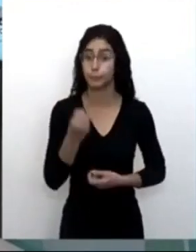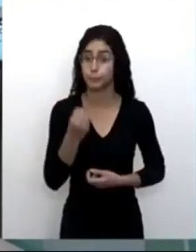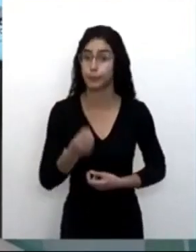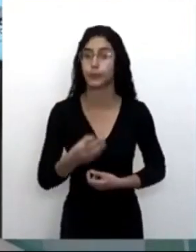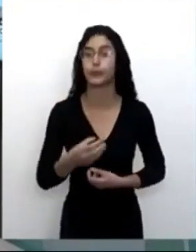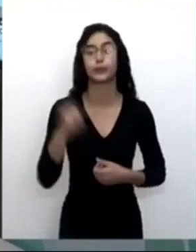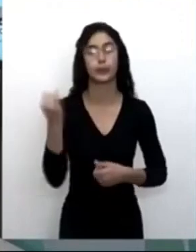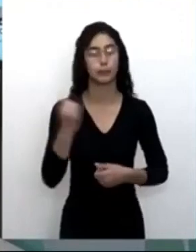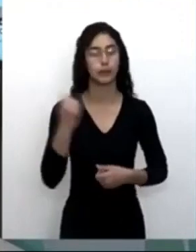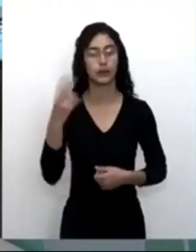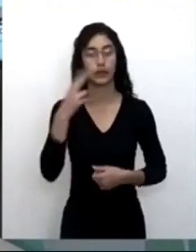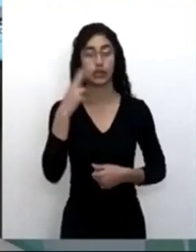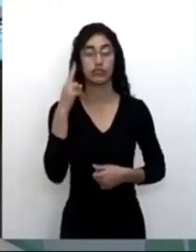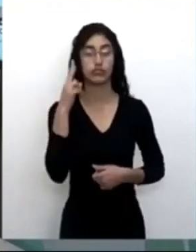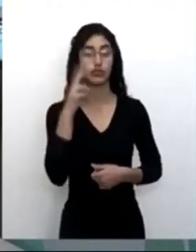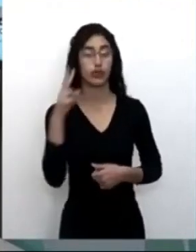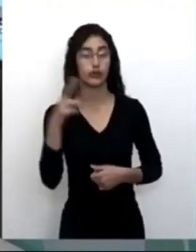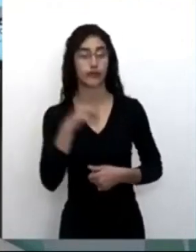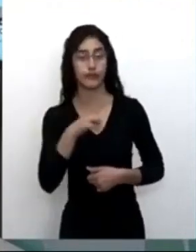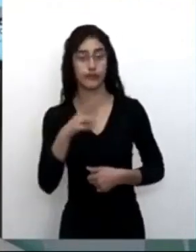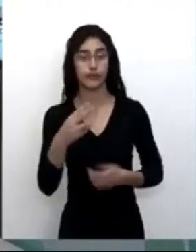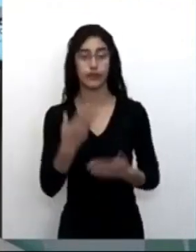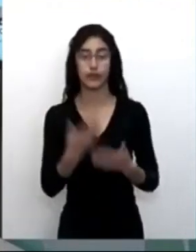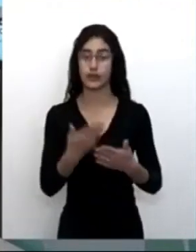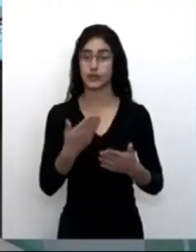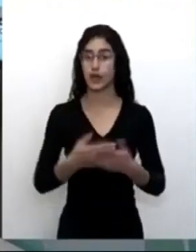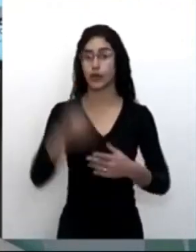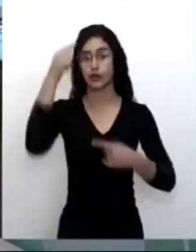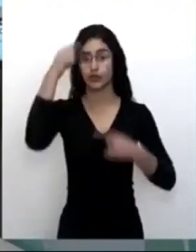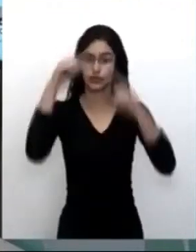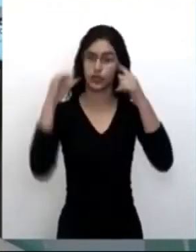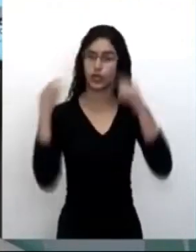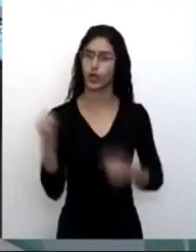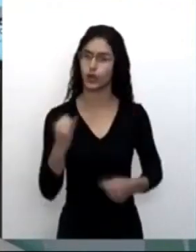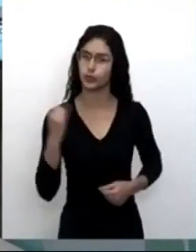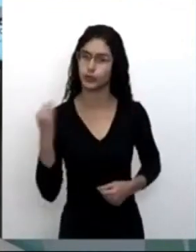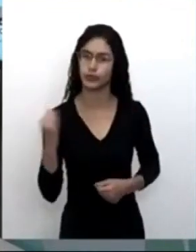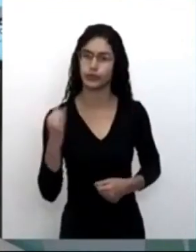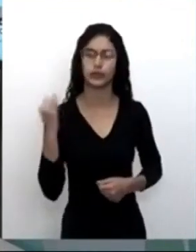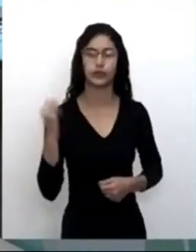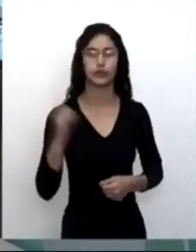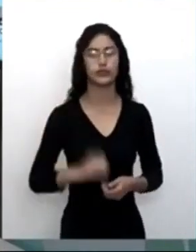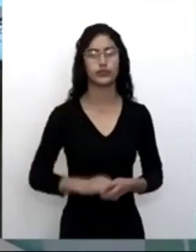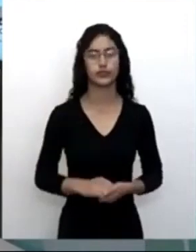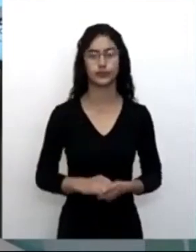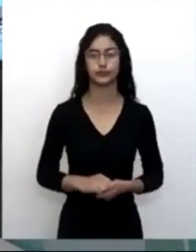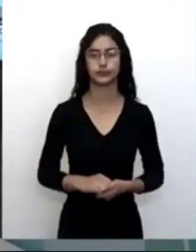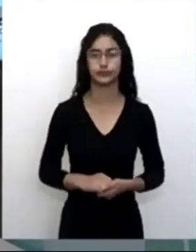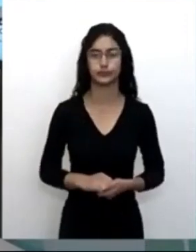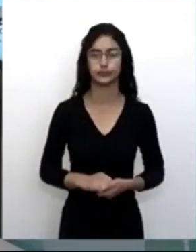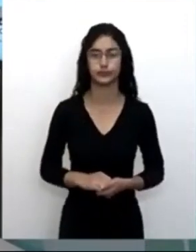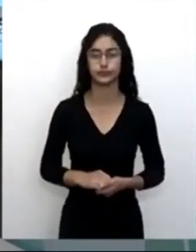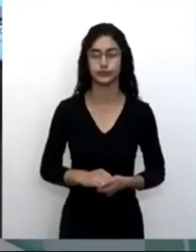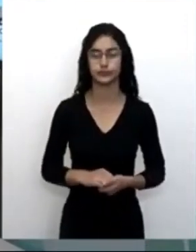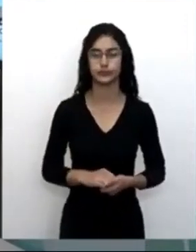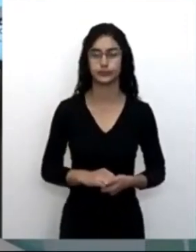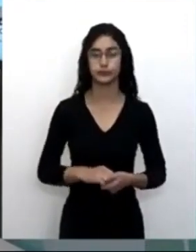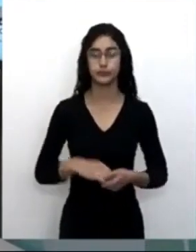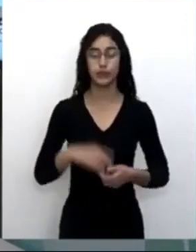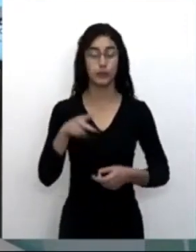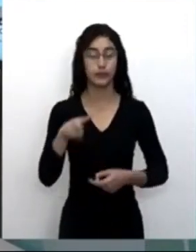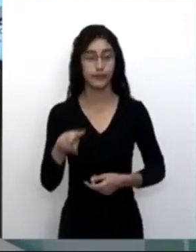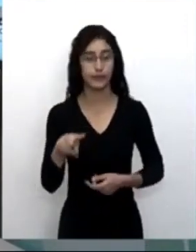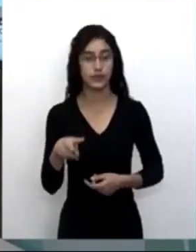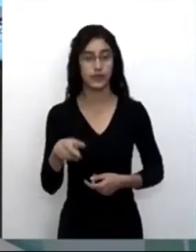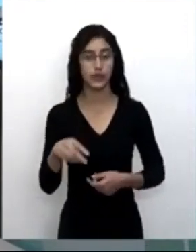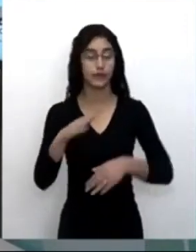aulas e aproveitarem dicas valiosas dicas importantes e caminhos alternativos para você resolver questões de Matemática e